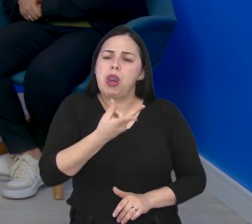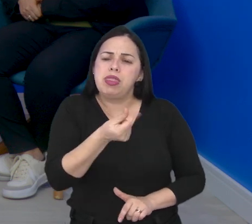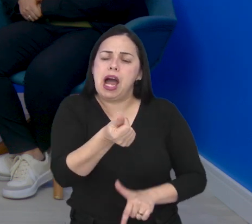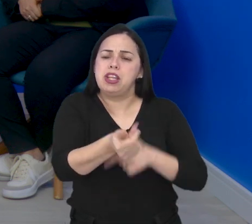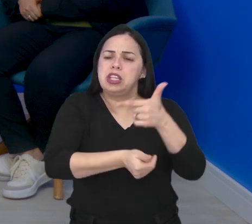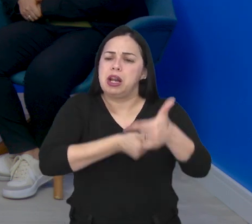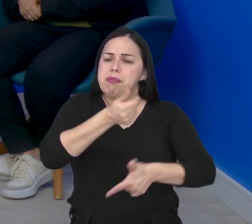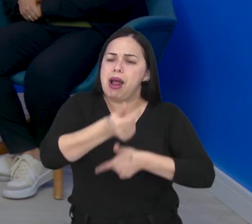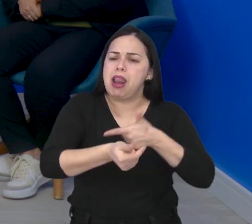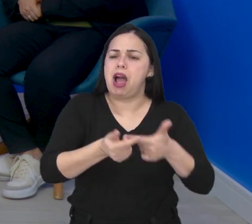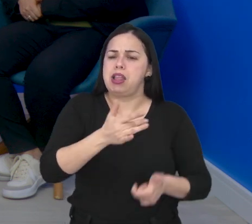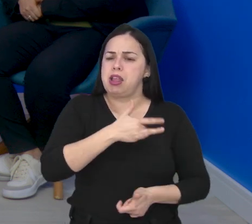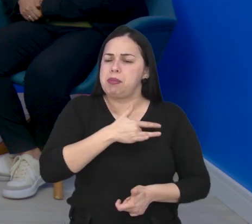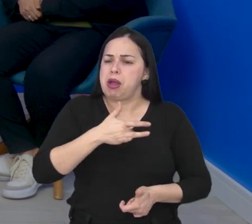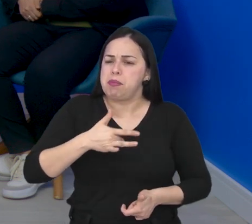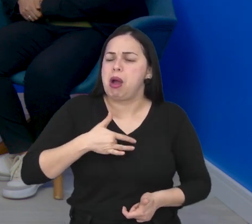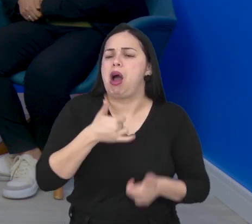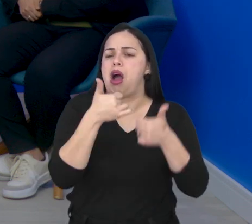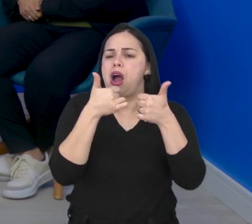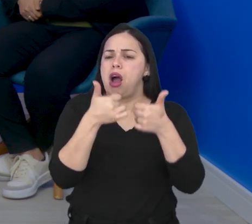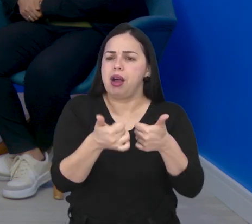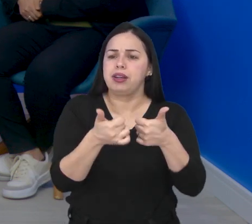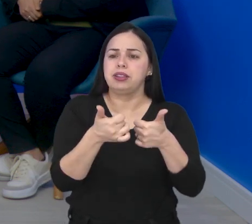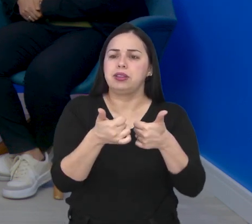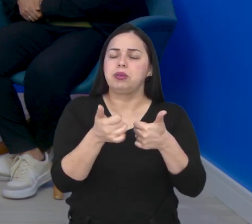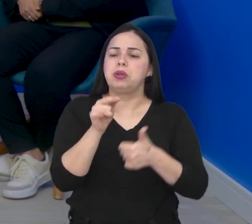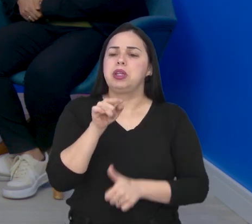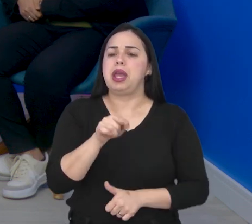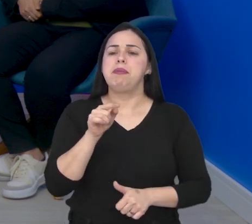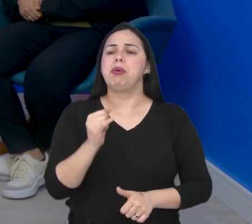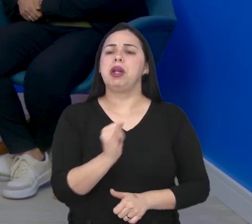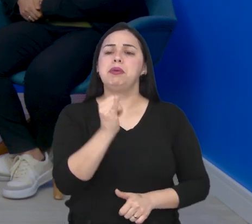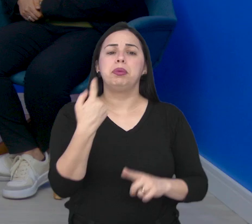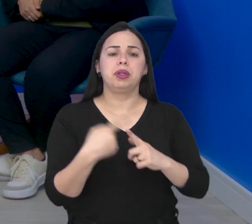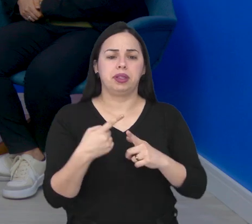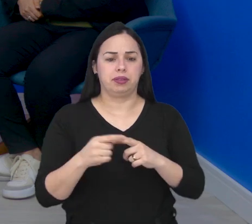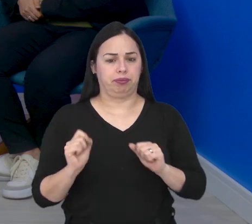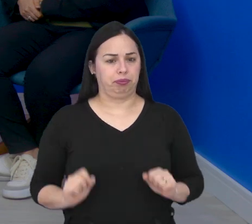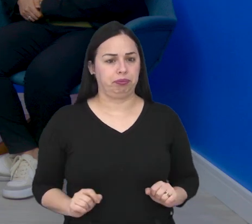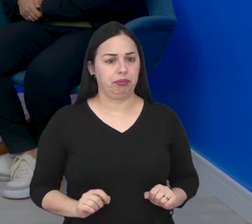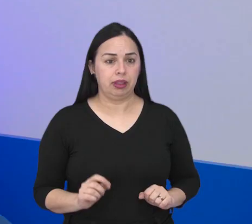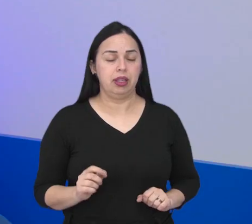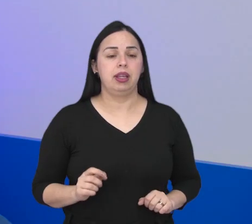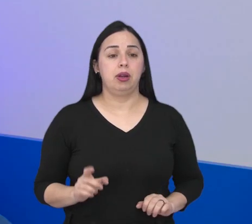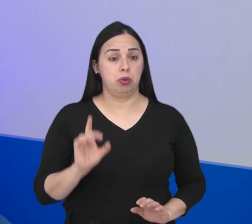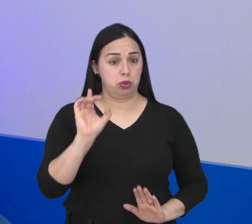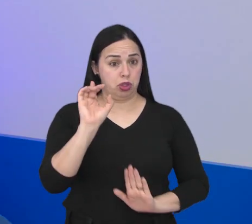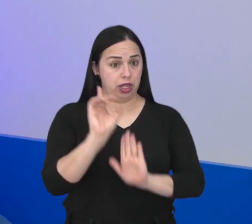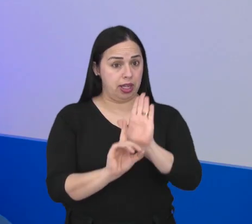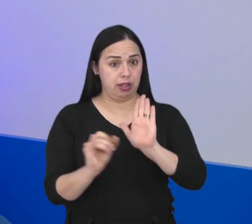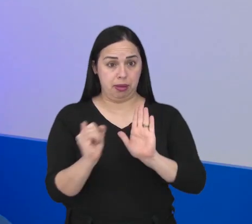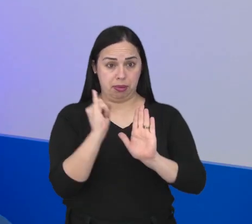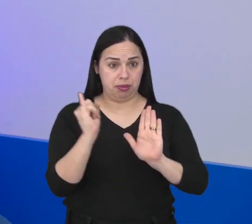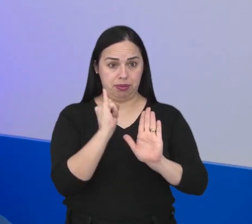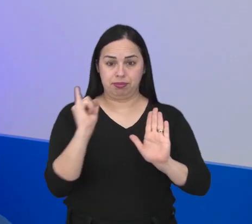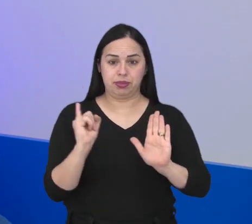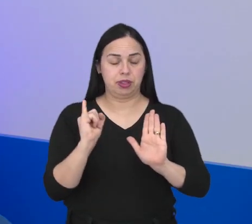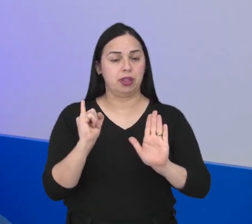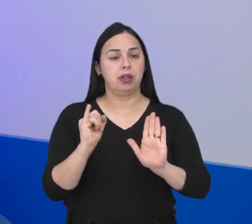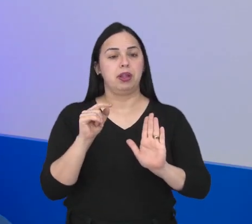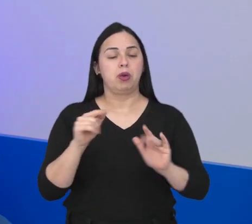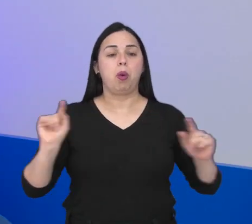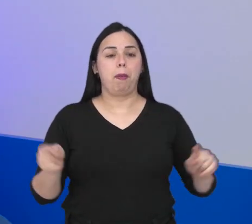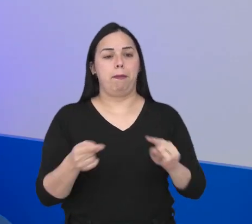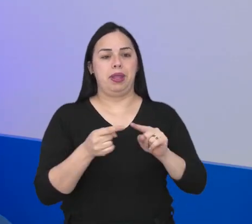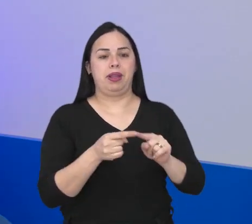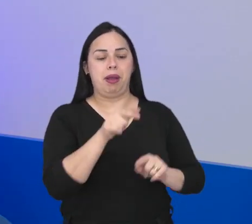do trabalhador, qual a importância deles também? Olha, a importância de ter direitos, ela tem uma ligação direta